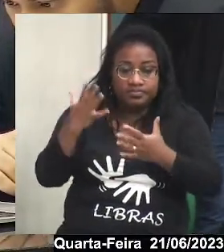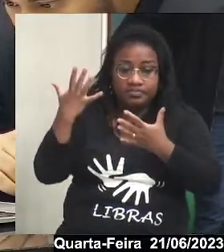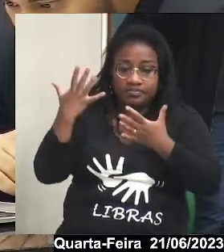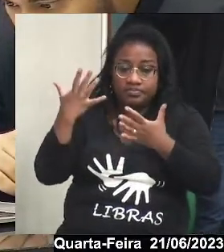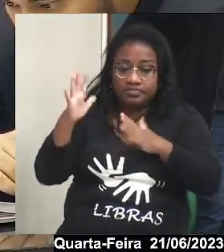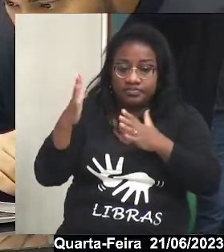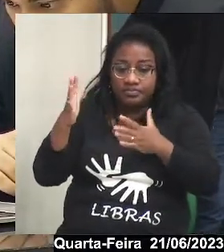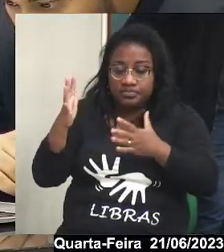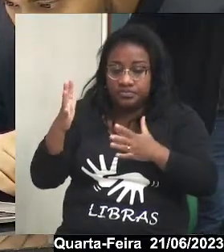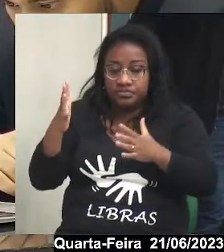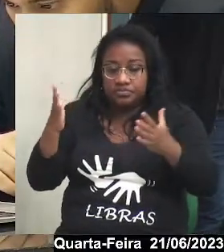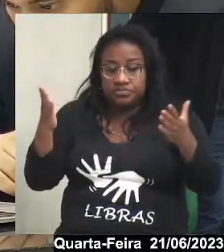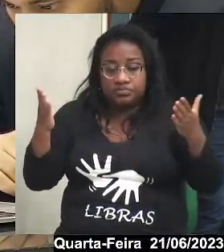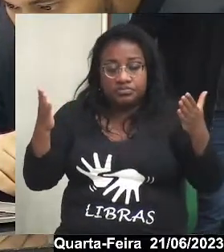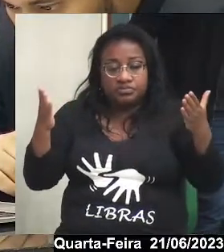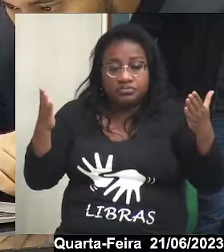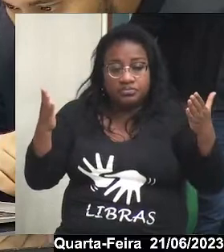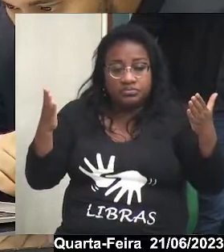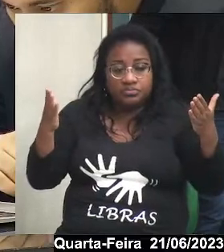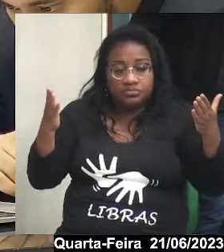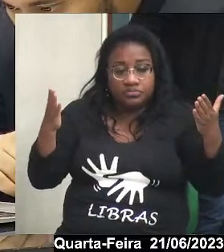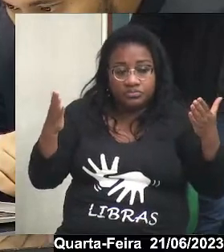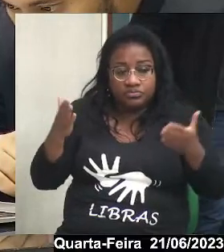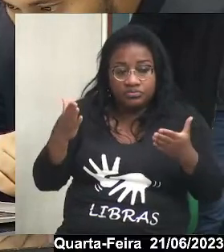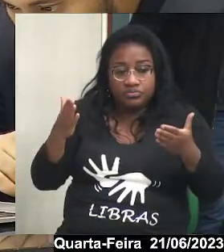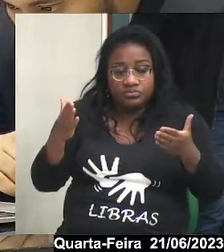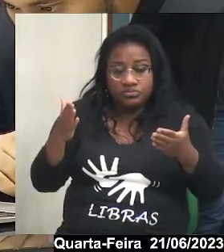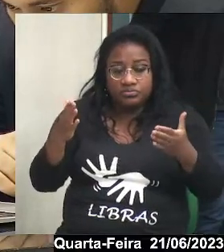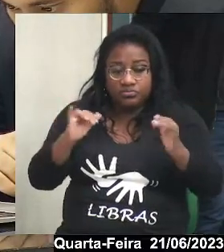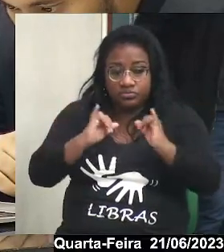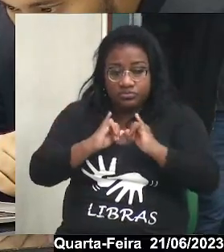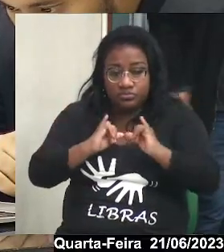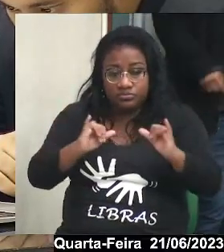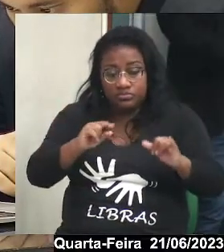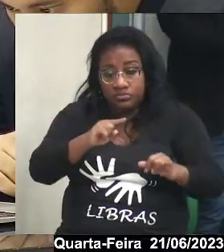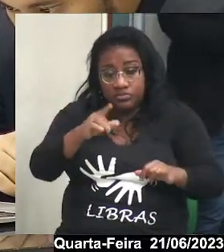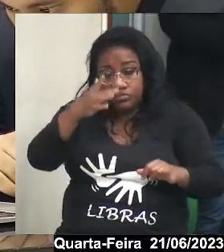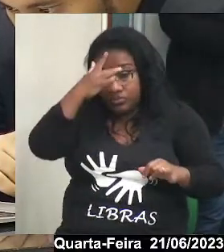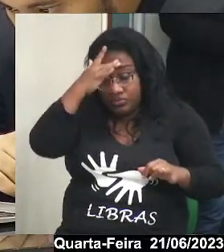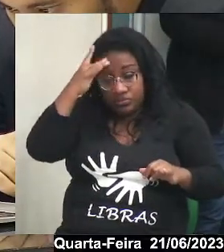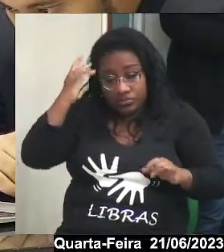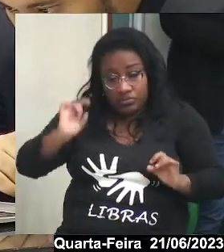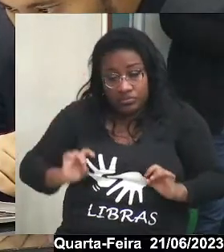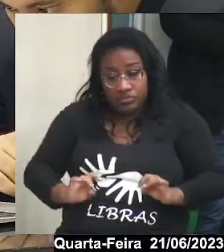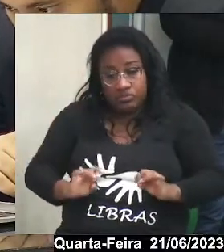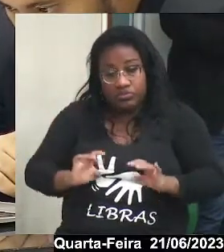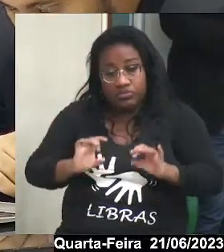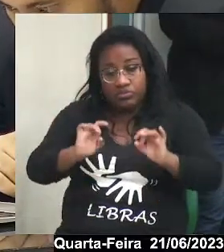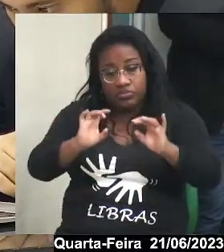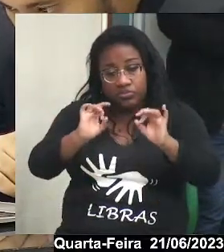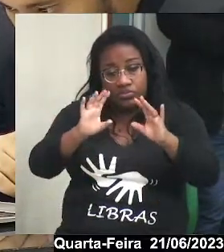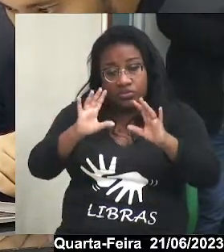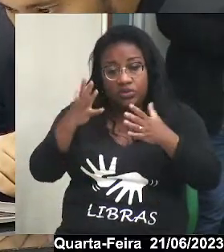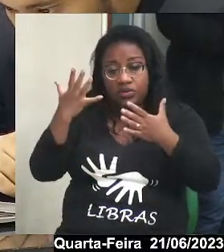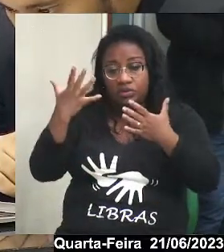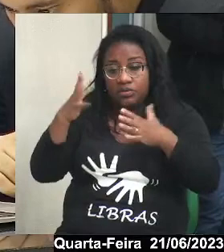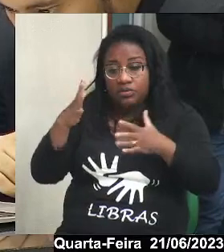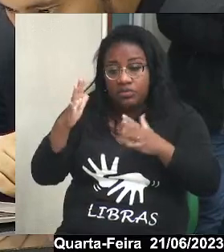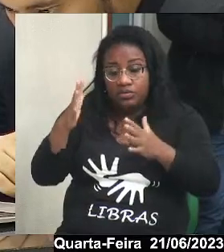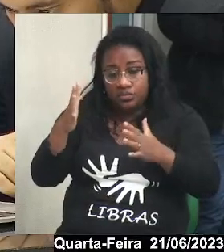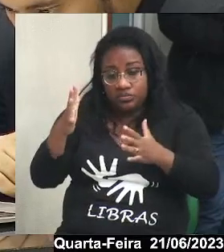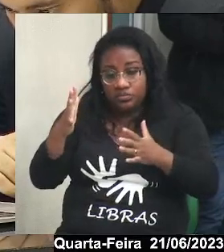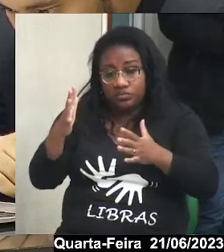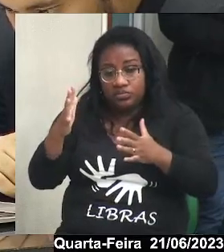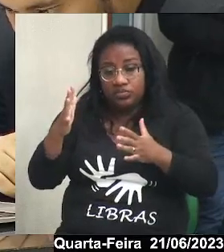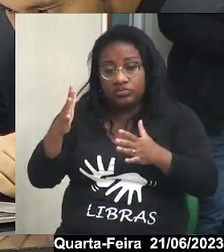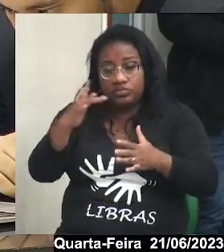né, e parabenizar hoje meu tio, completa mais um ano de vida, dizer que você é uma pessoa especial na minha vida. Parabéns, viu,